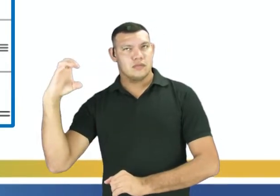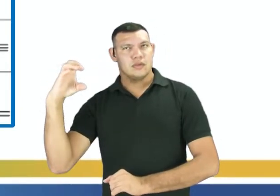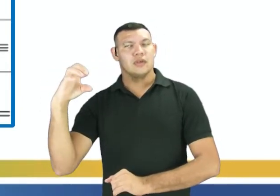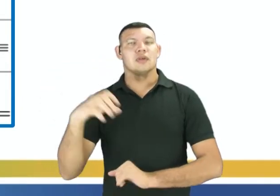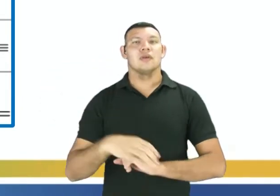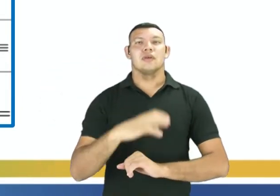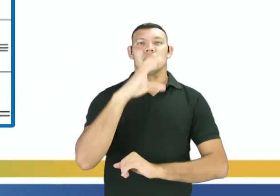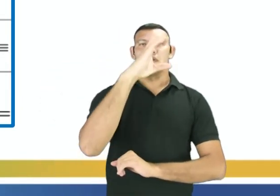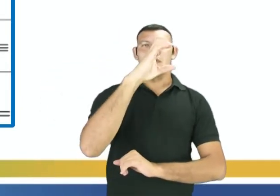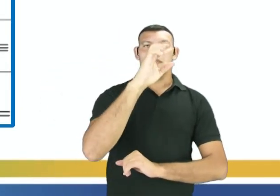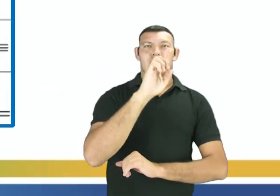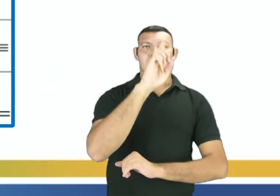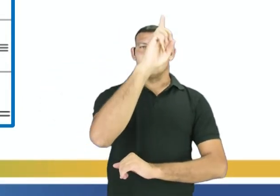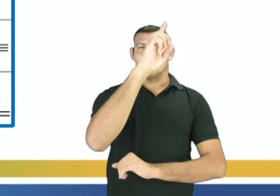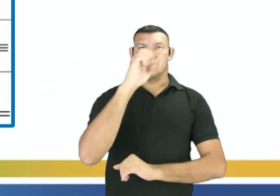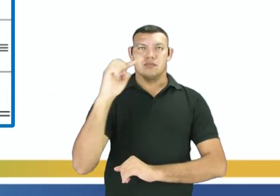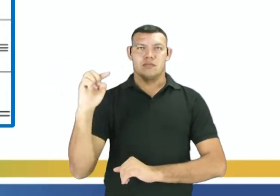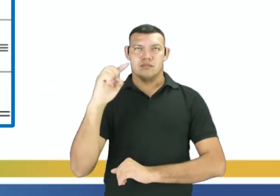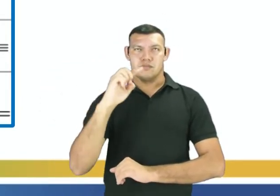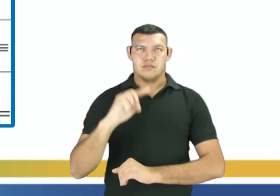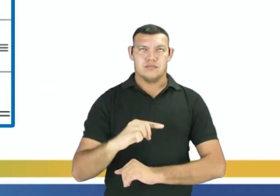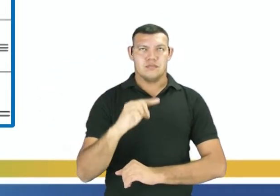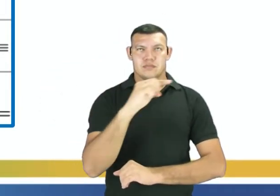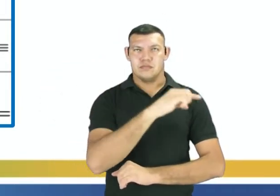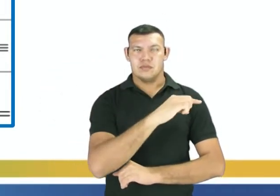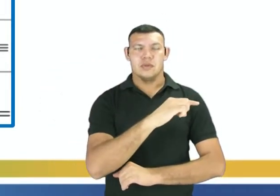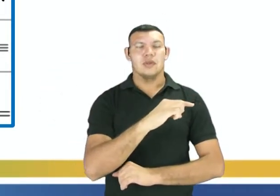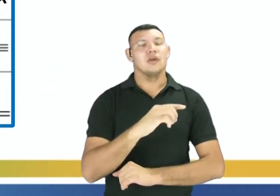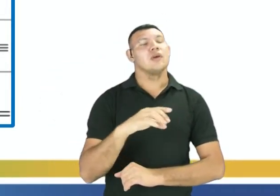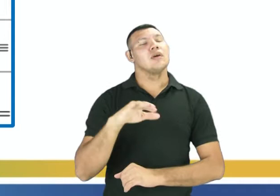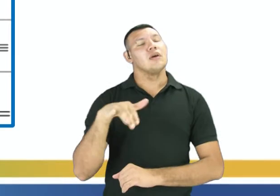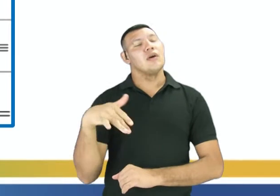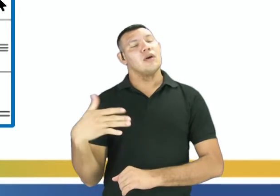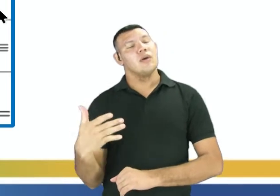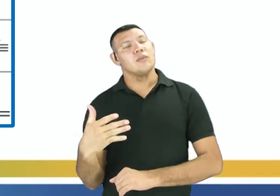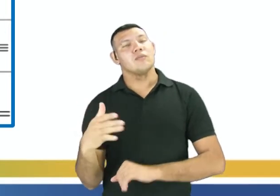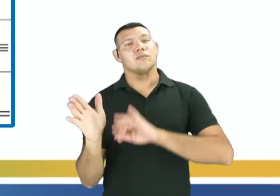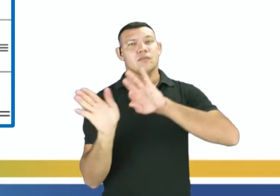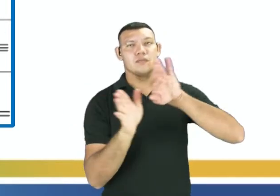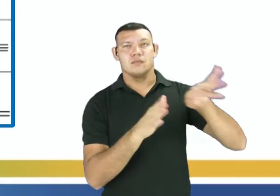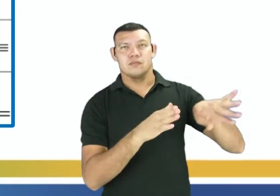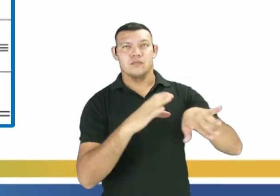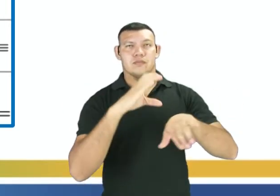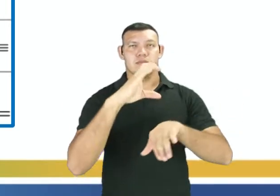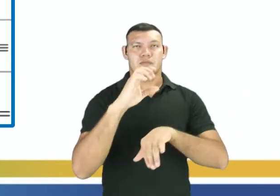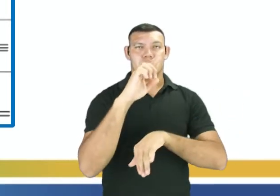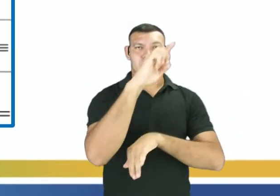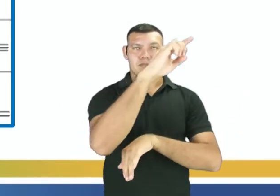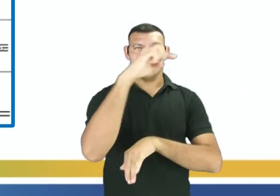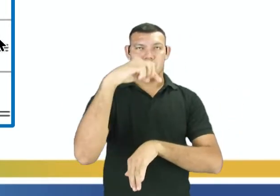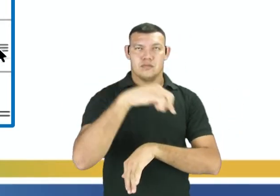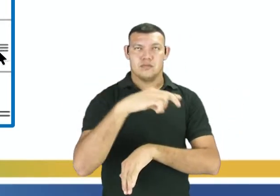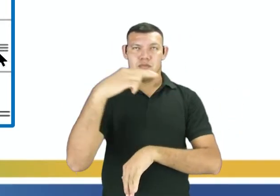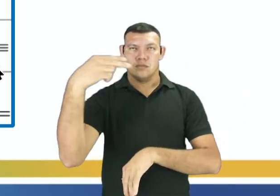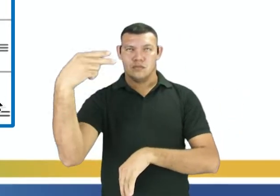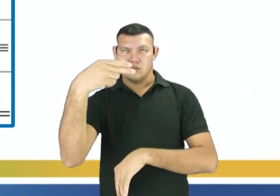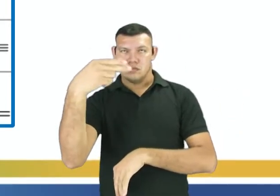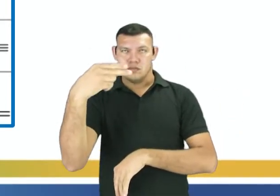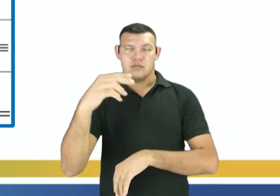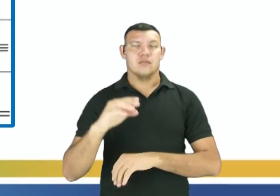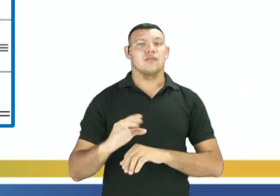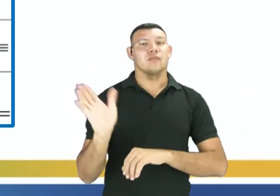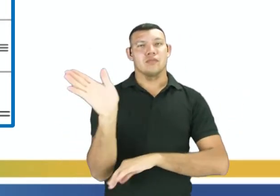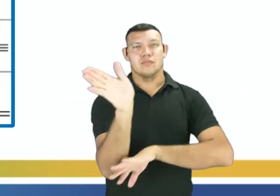simples ligação. O carbono pode fazer duas ligações simples e uma dupla, uma ligação simples e uma